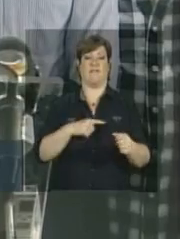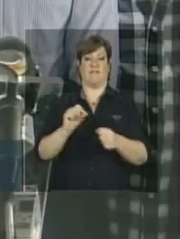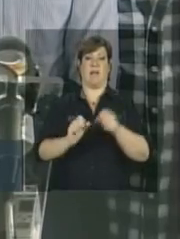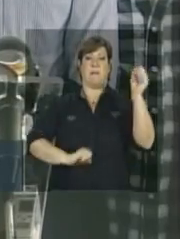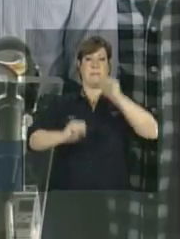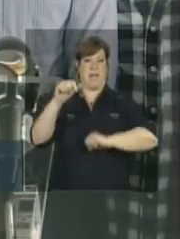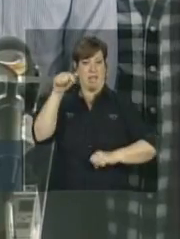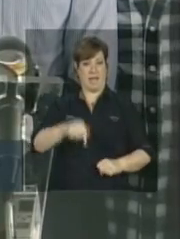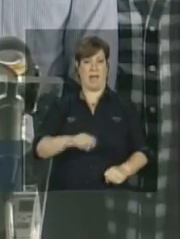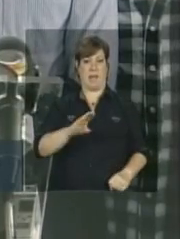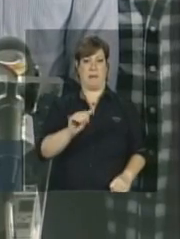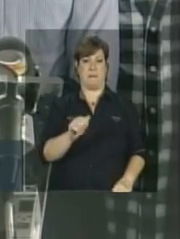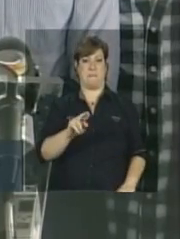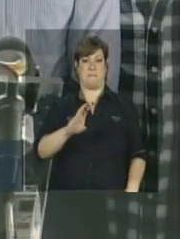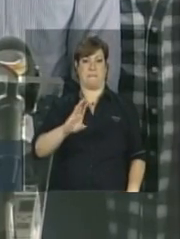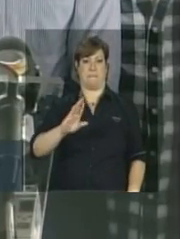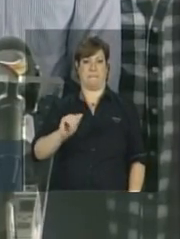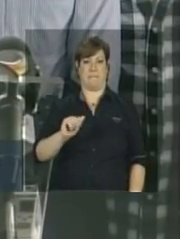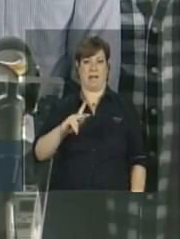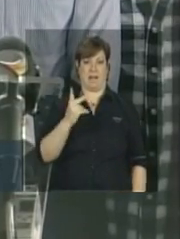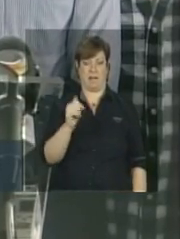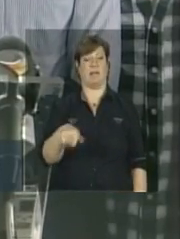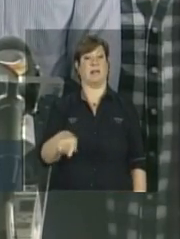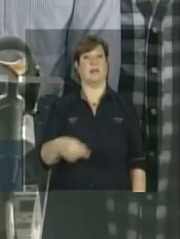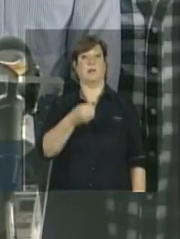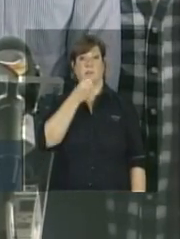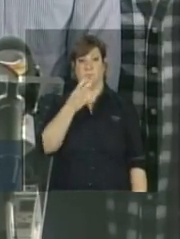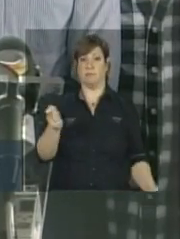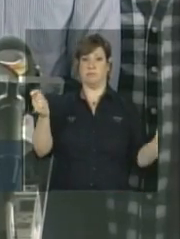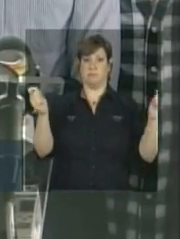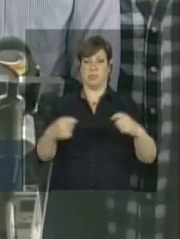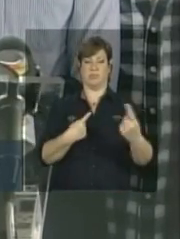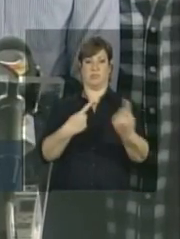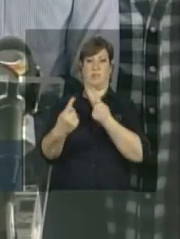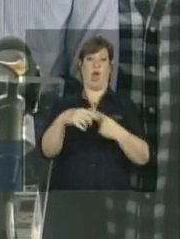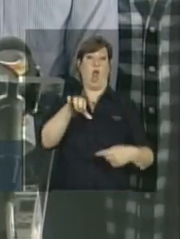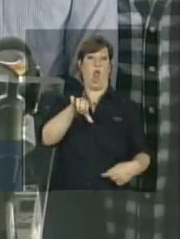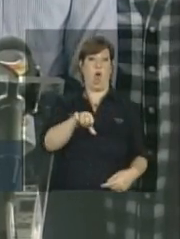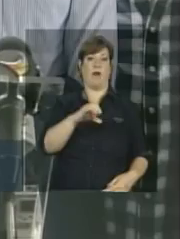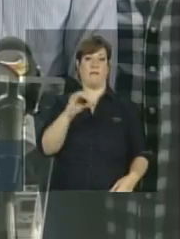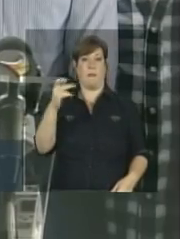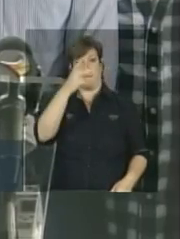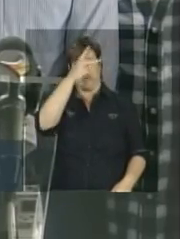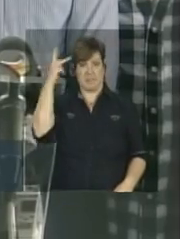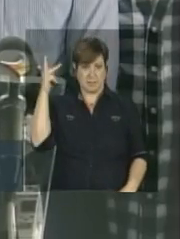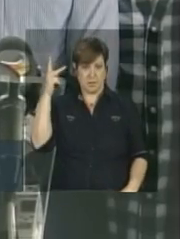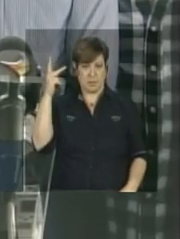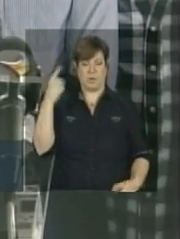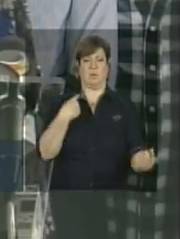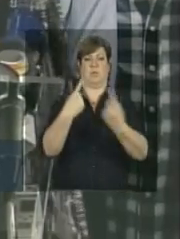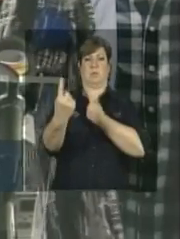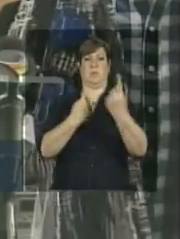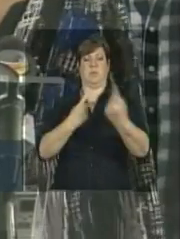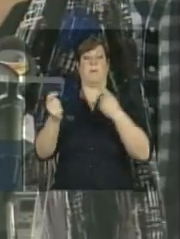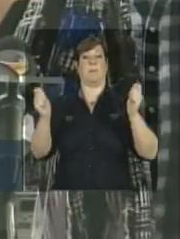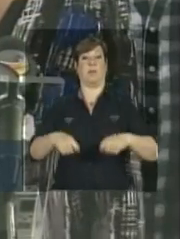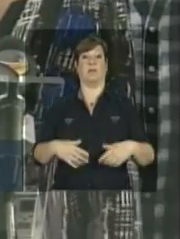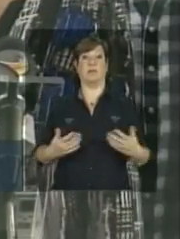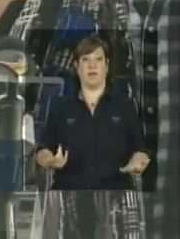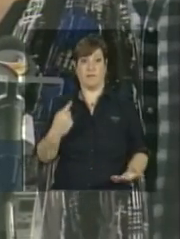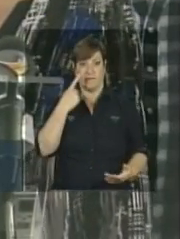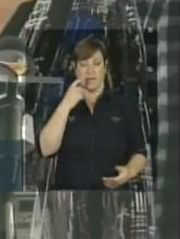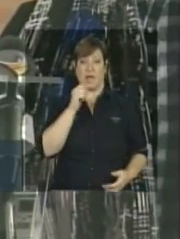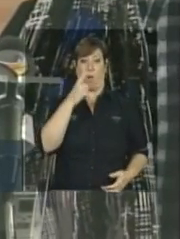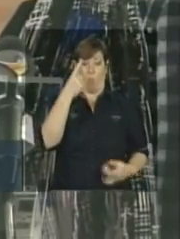aqui em Barbalha. Eles têm uma capacidade de transportar 900 passageiros, 900. Você imagina